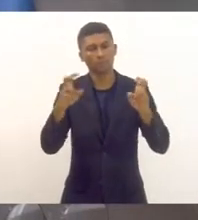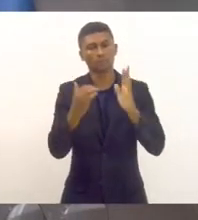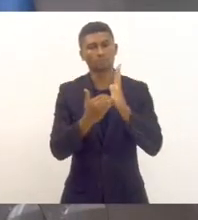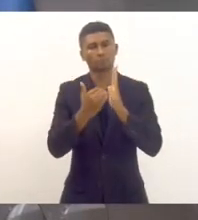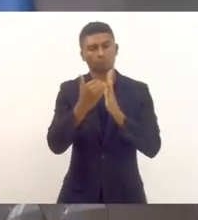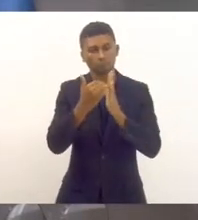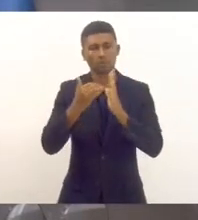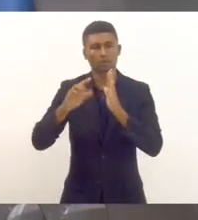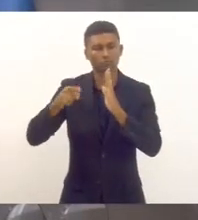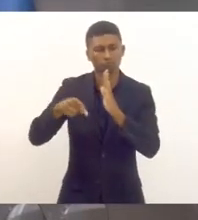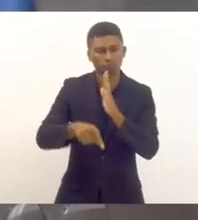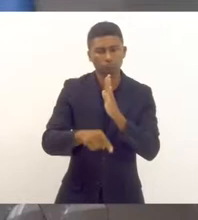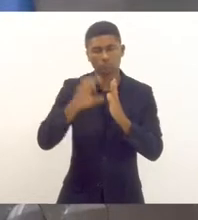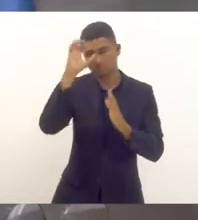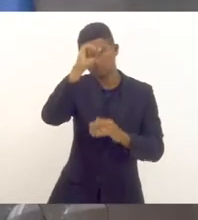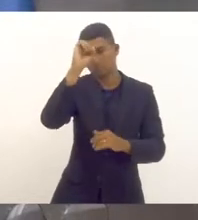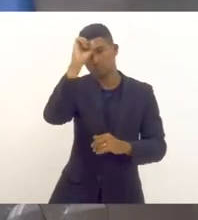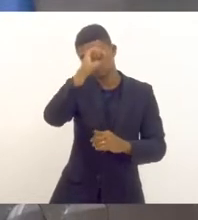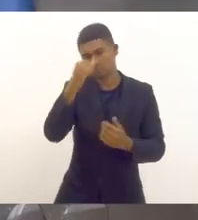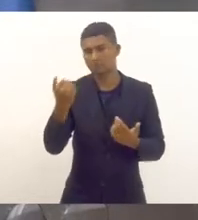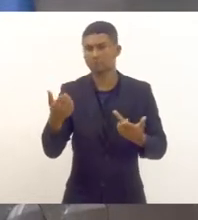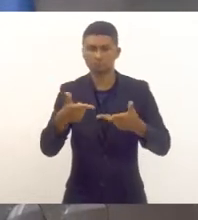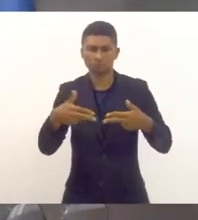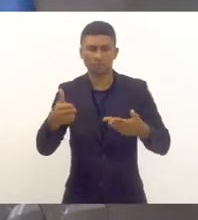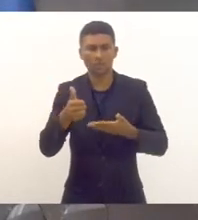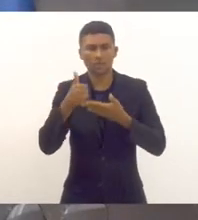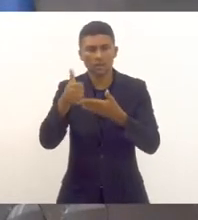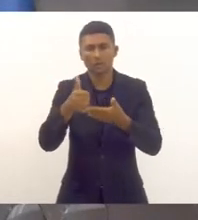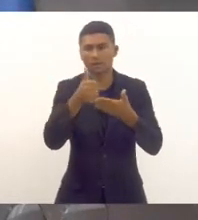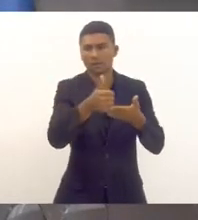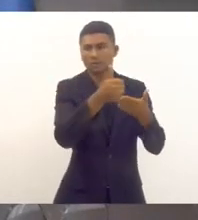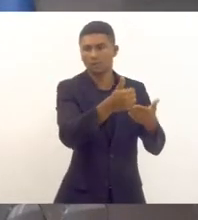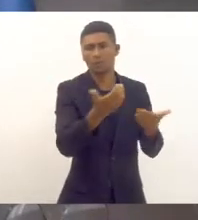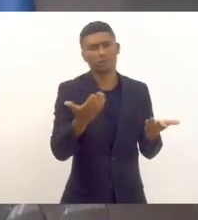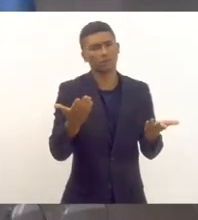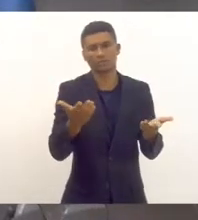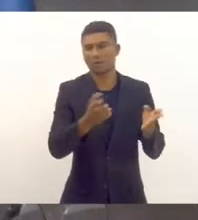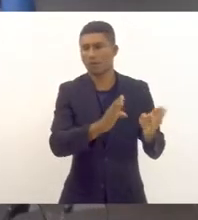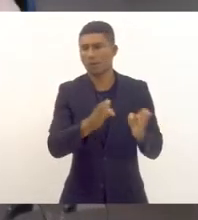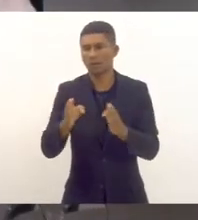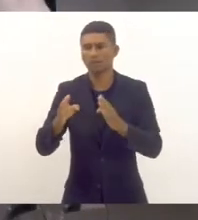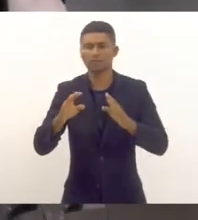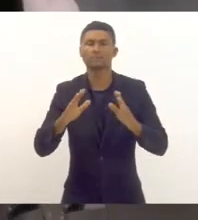de transporte, de logística, de carga. Quem é que vai falar primeiro?